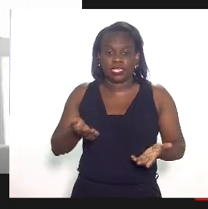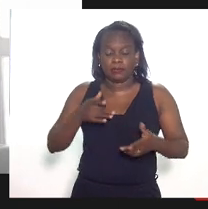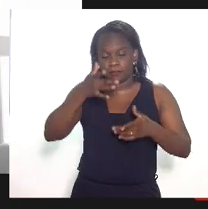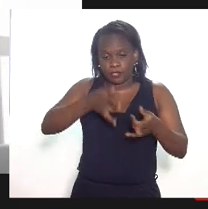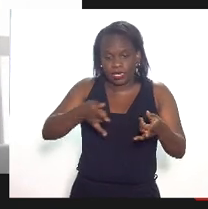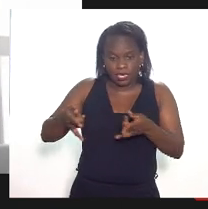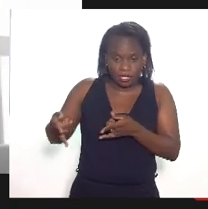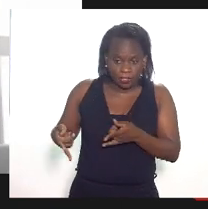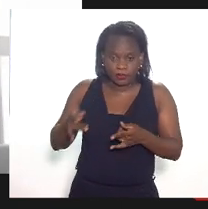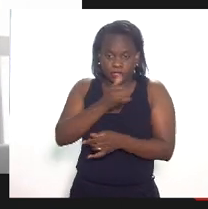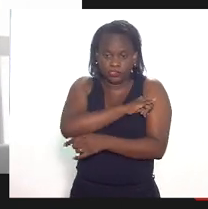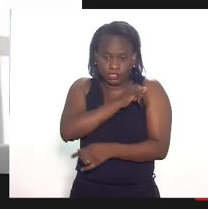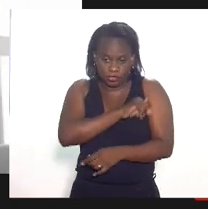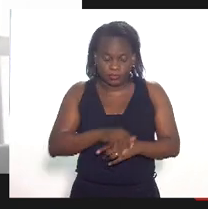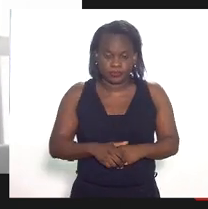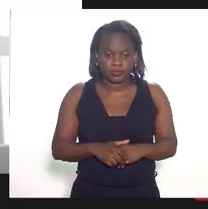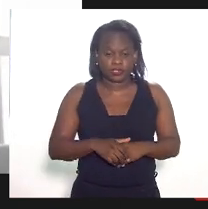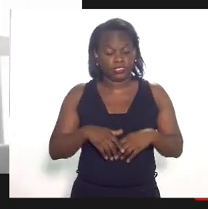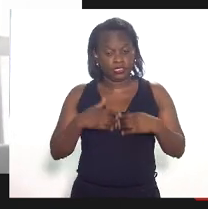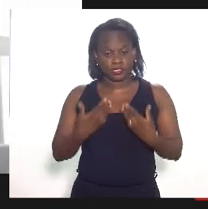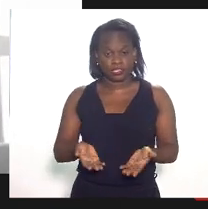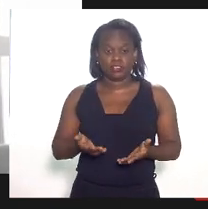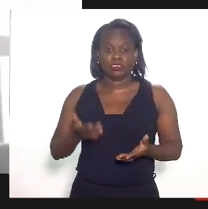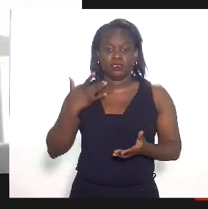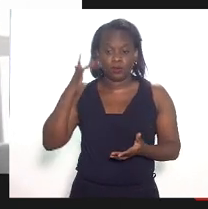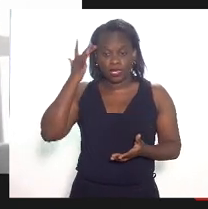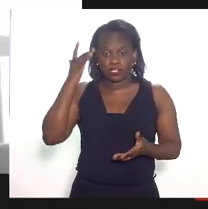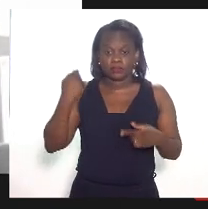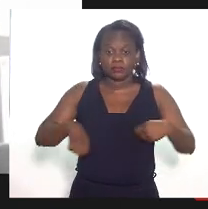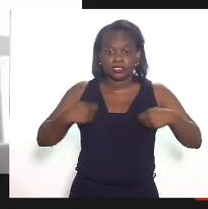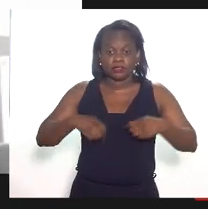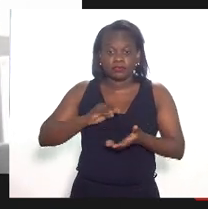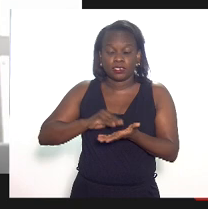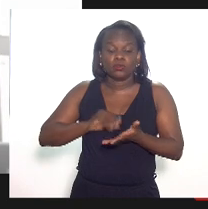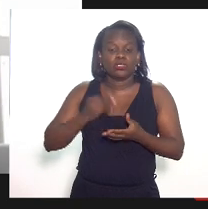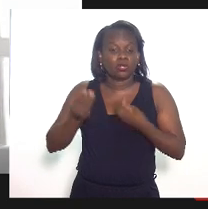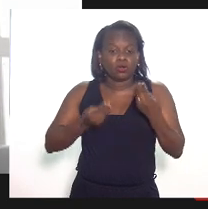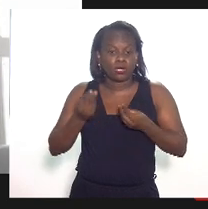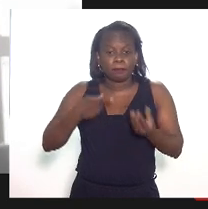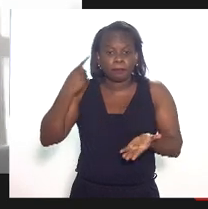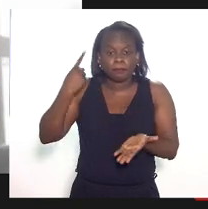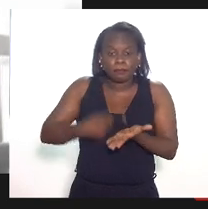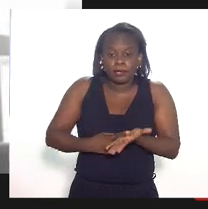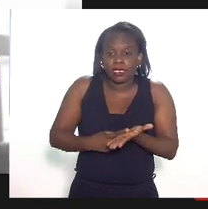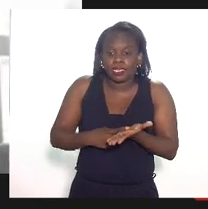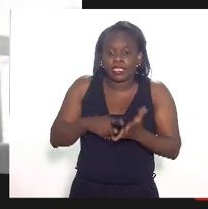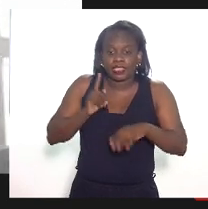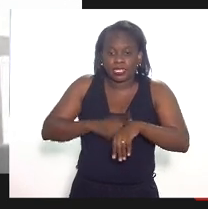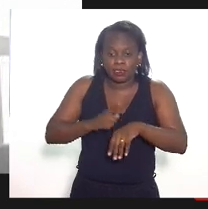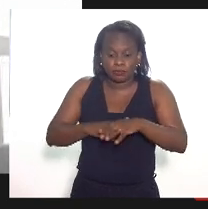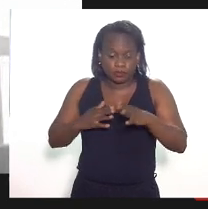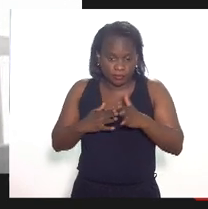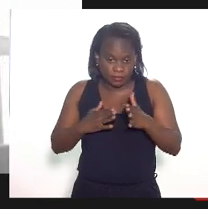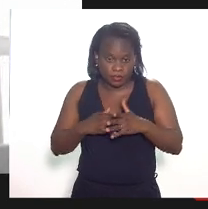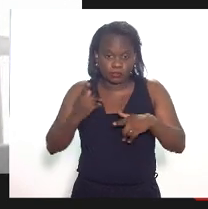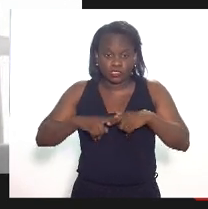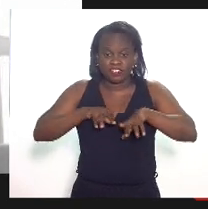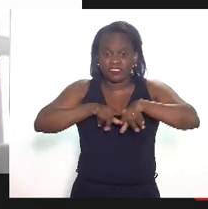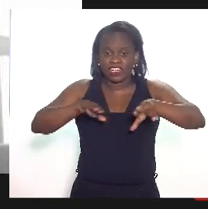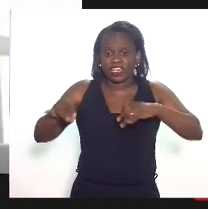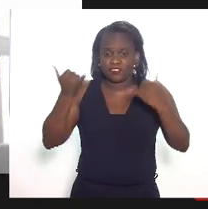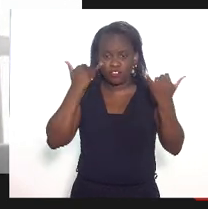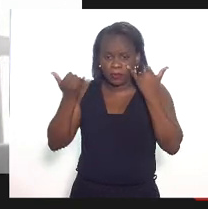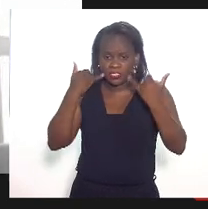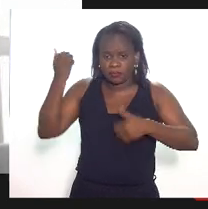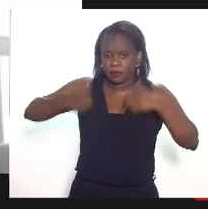leitos no Rio de Janeiro. Então, eu acho que uma demanda seria como é que a gente pode marcar um prazo, porque várias informações